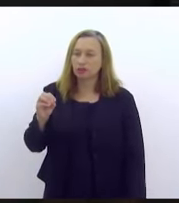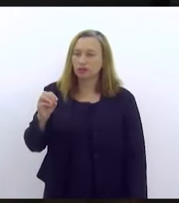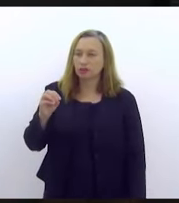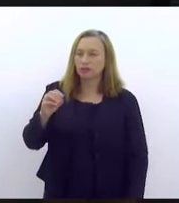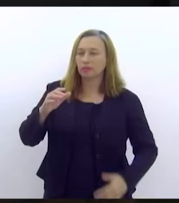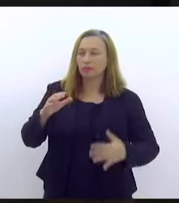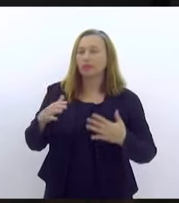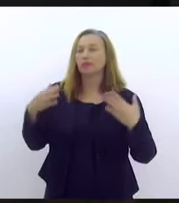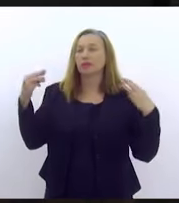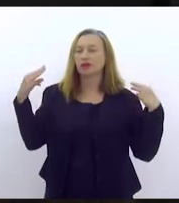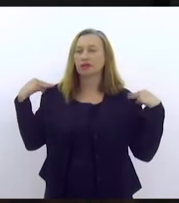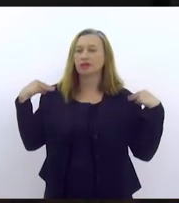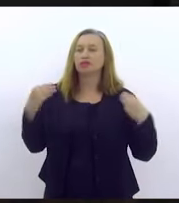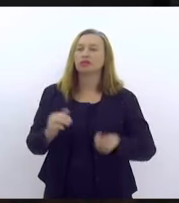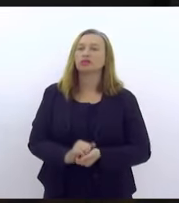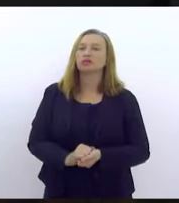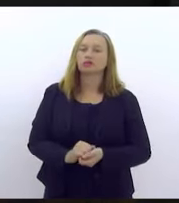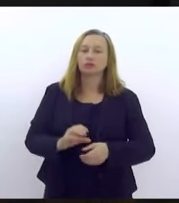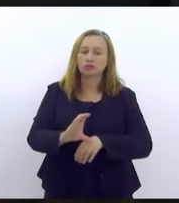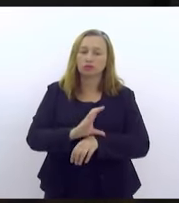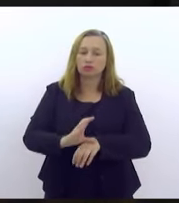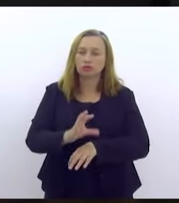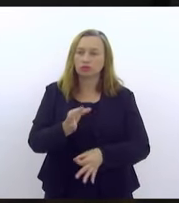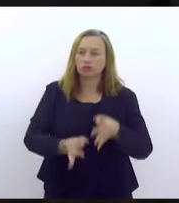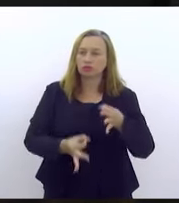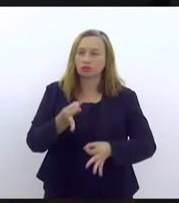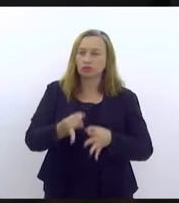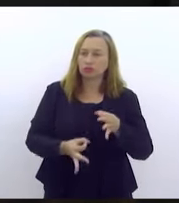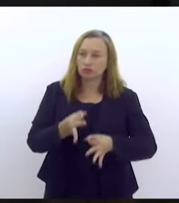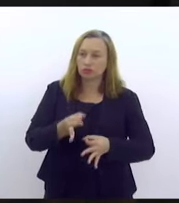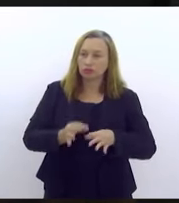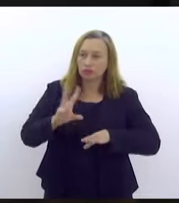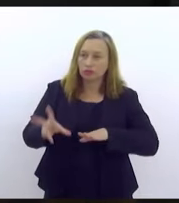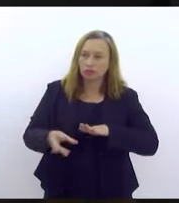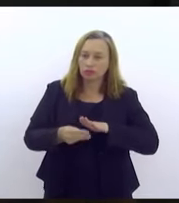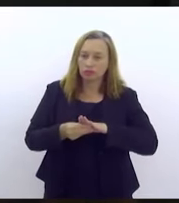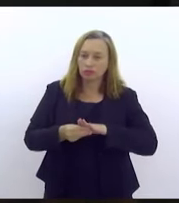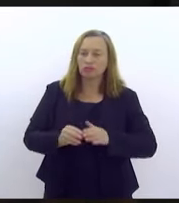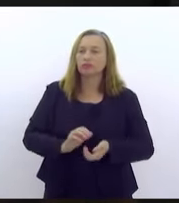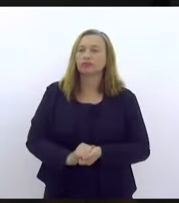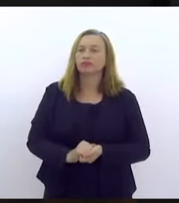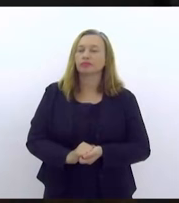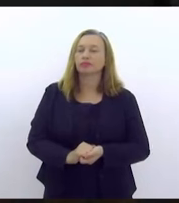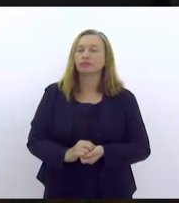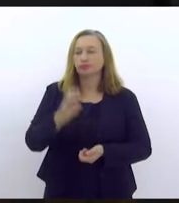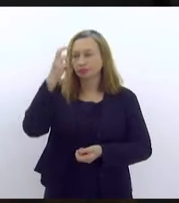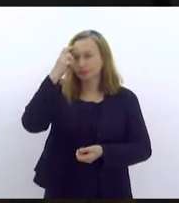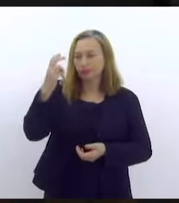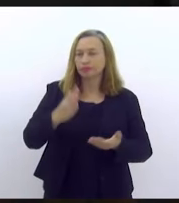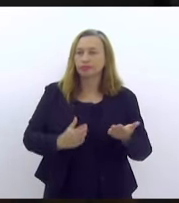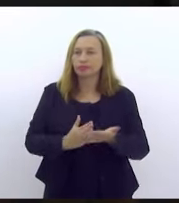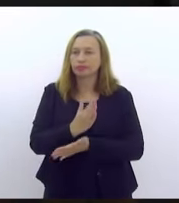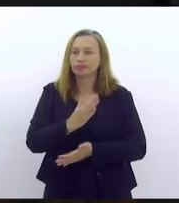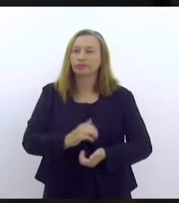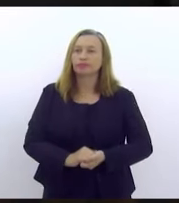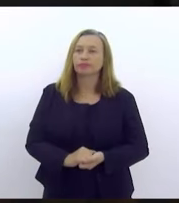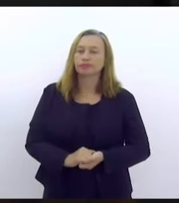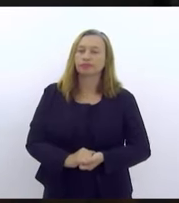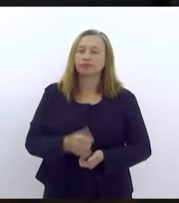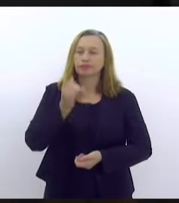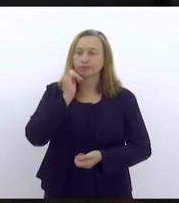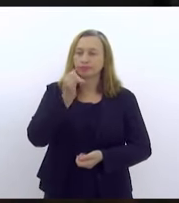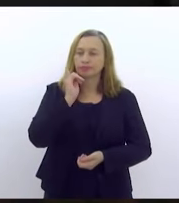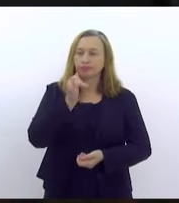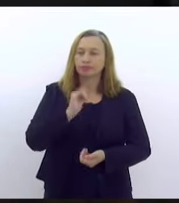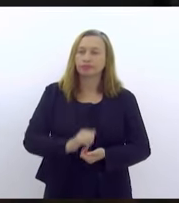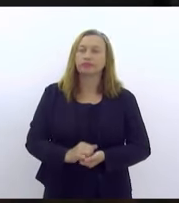Pareceres das comissões de Constituição e Justiça pela constitucionalidade com emenda e de cultura favorável.